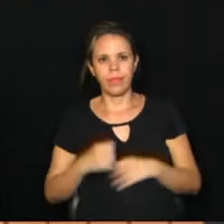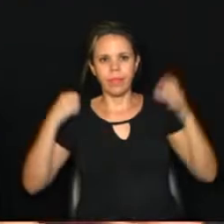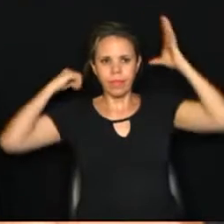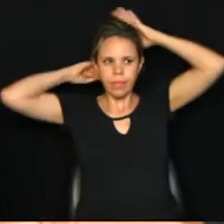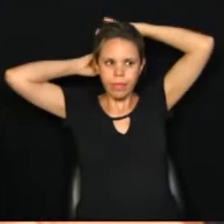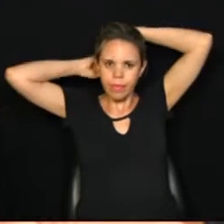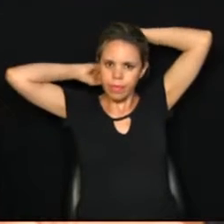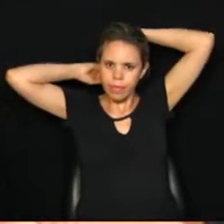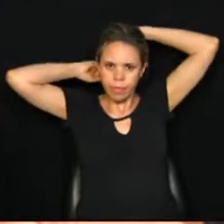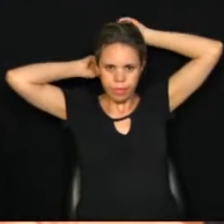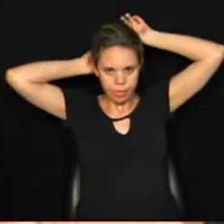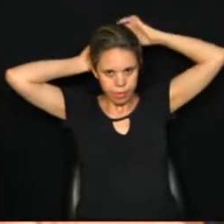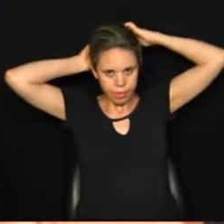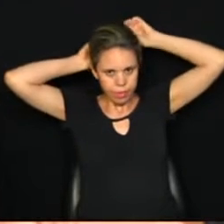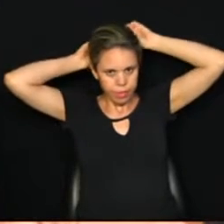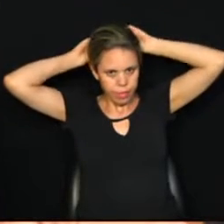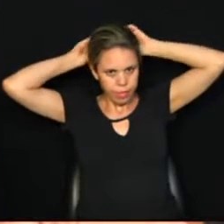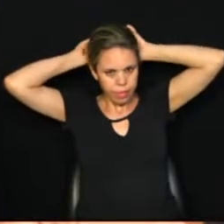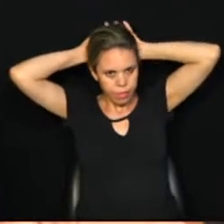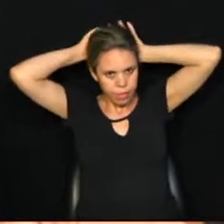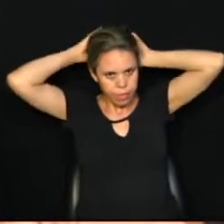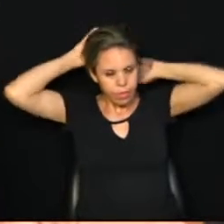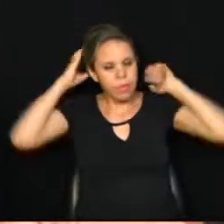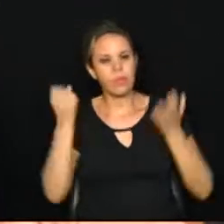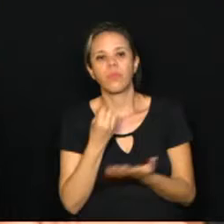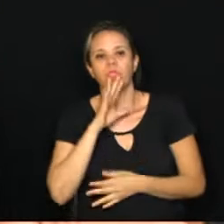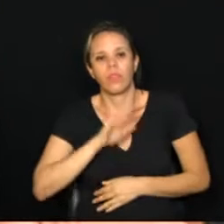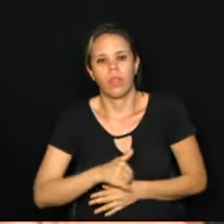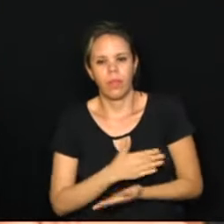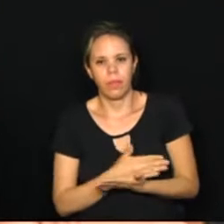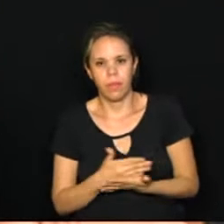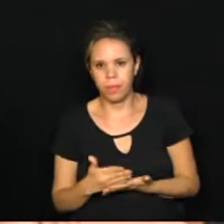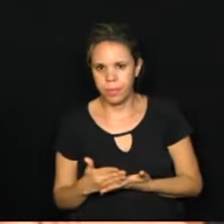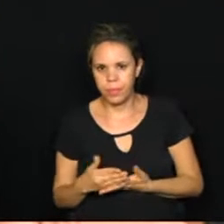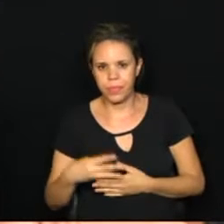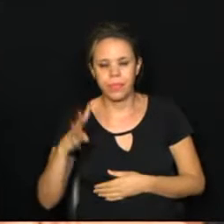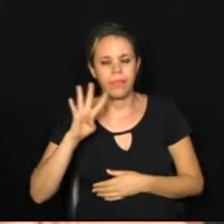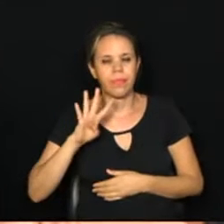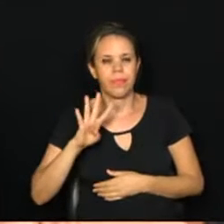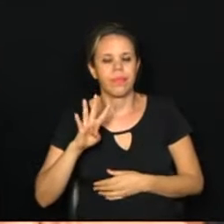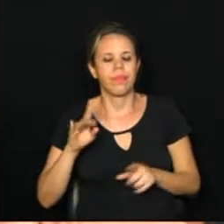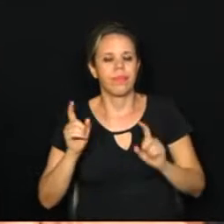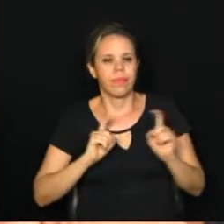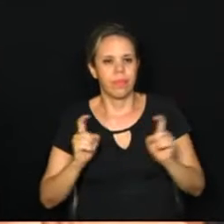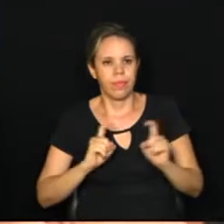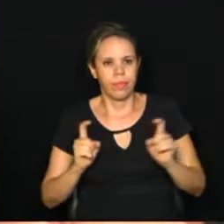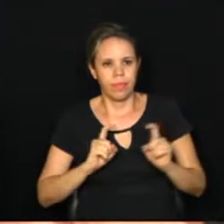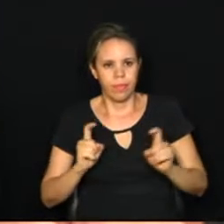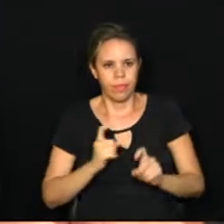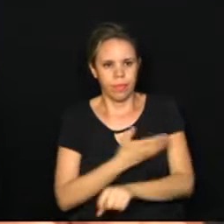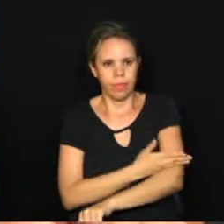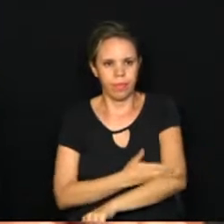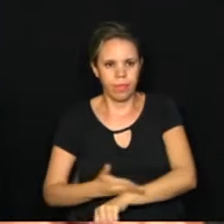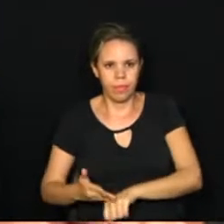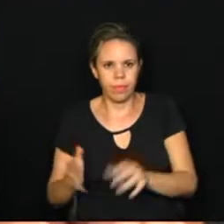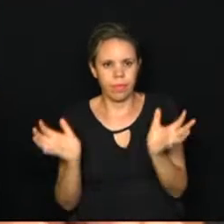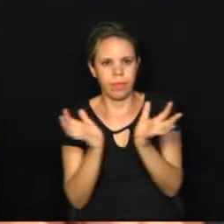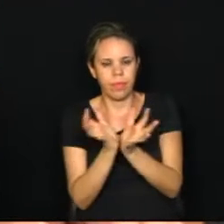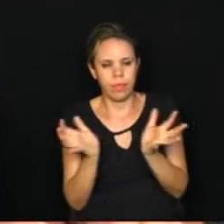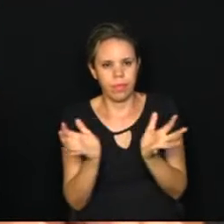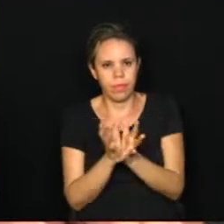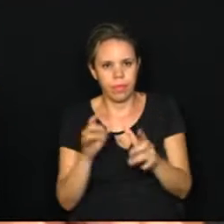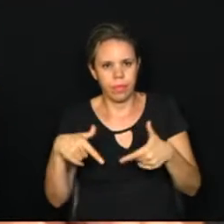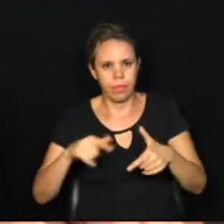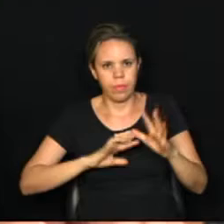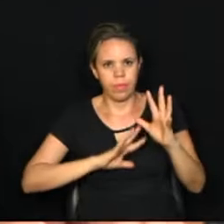Boa tarde. Estamos iniciando a 4ª reunião ordinária da Comissão de